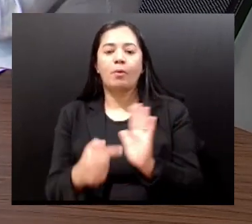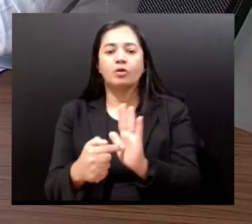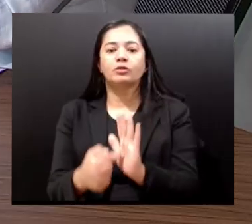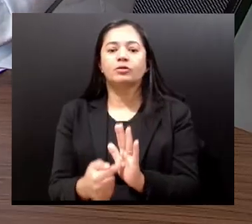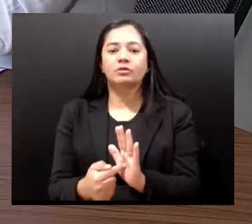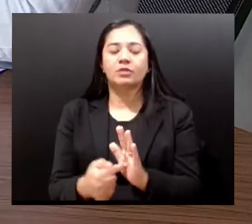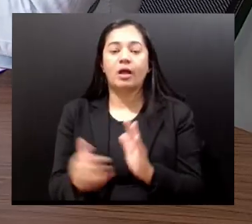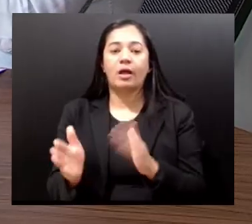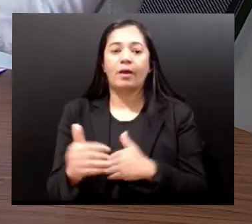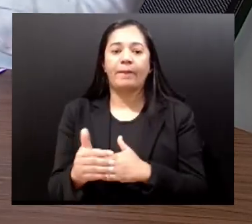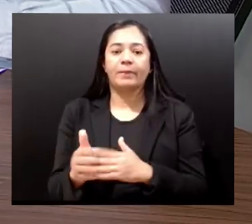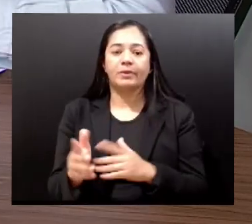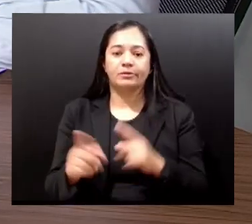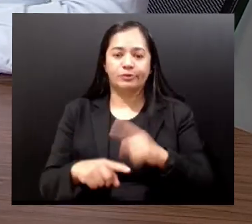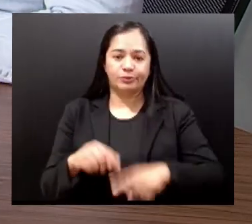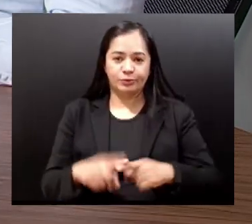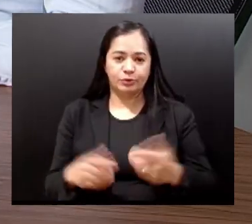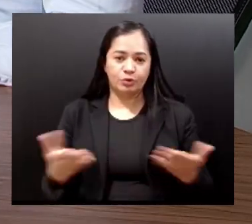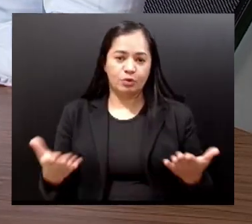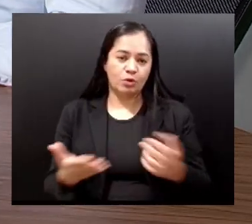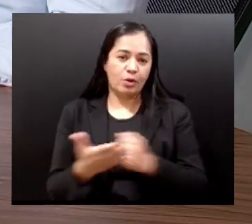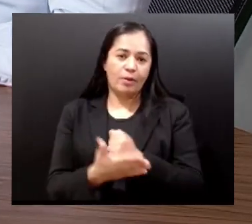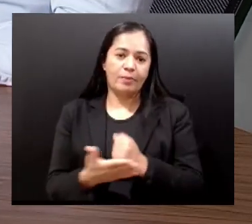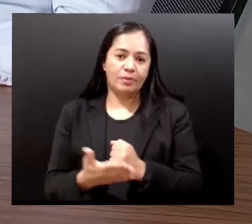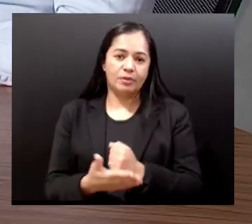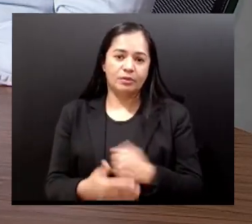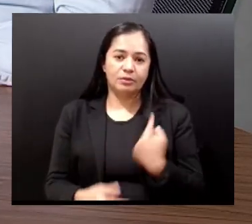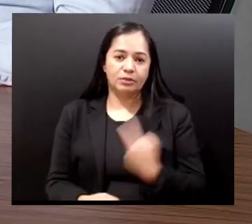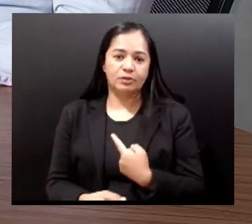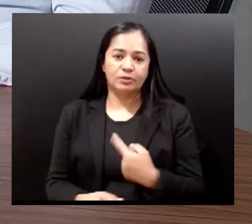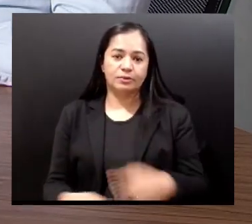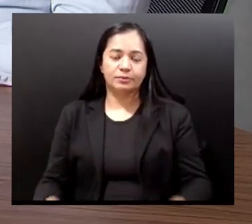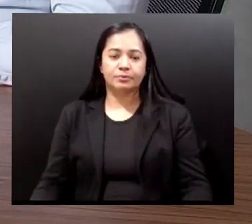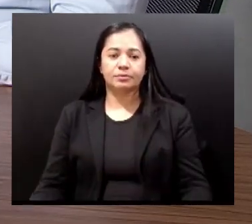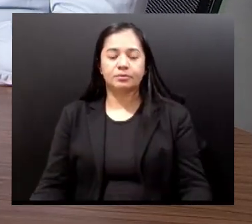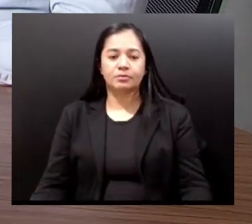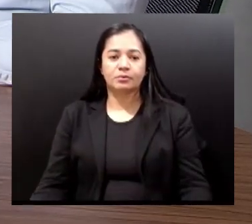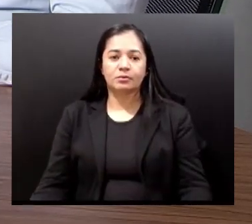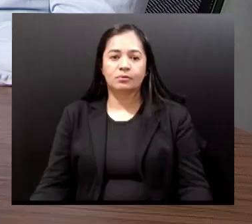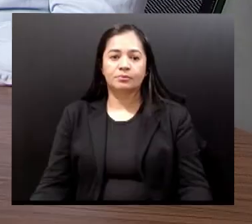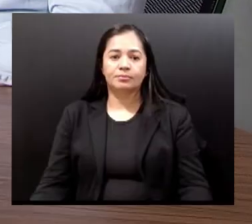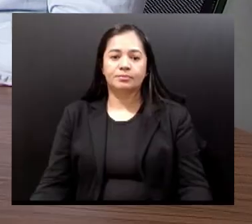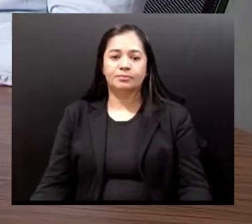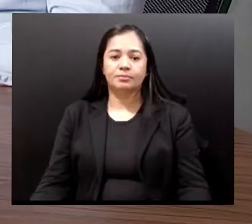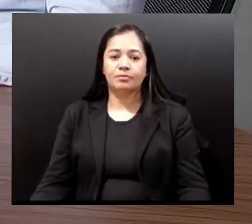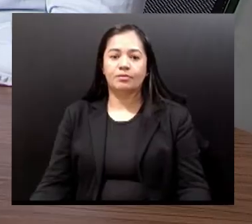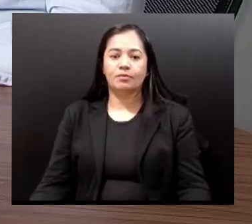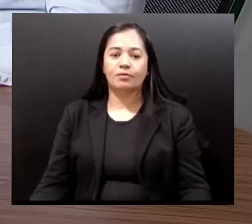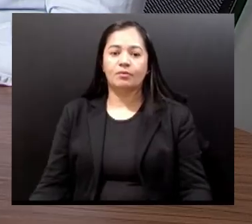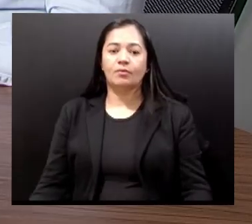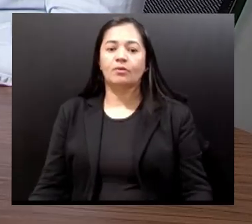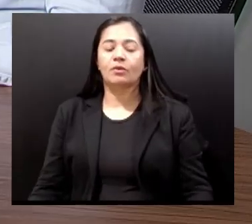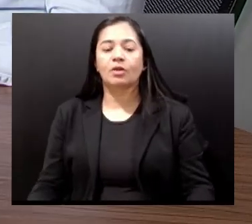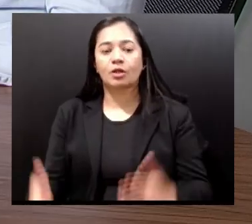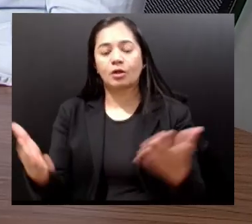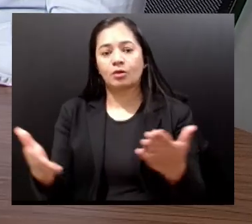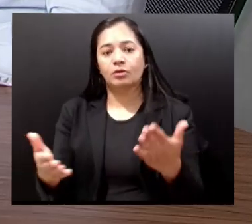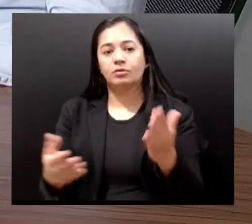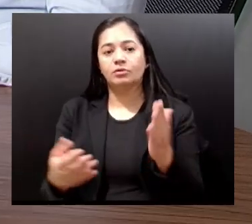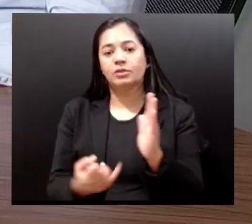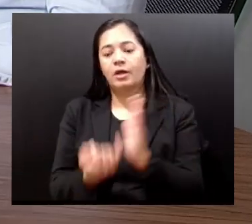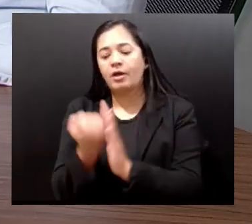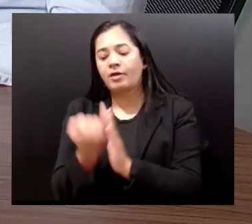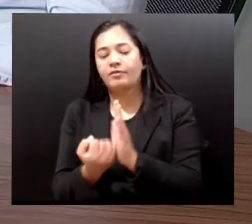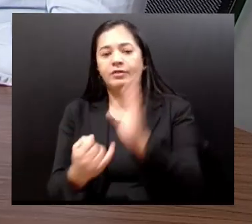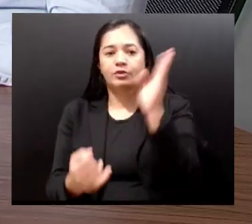que hoje é basicamente os produtos da nossa cesta básica. E por ser esse índice oficial, da inflação do Brasil, o IPCA serve como base